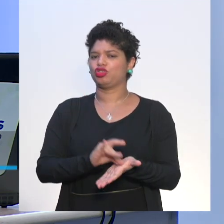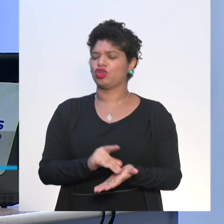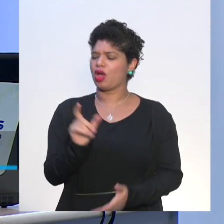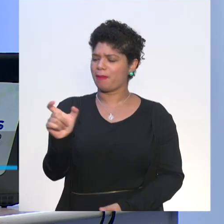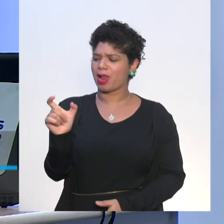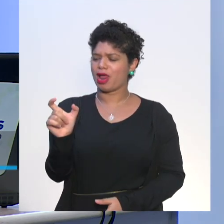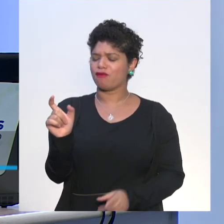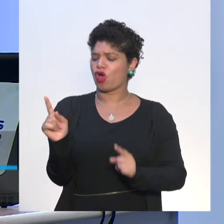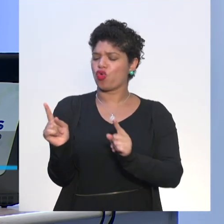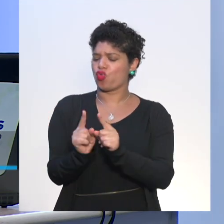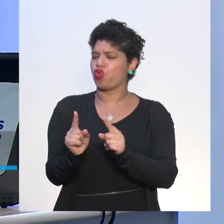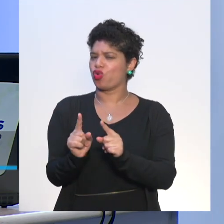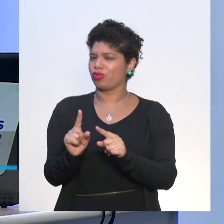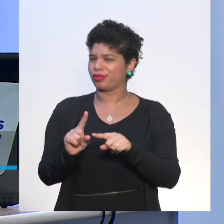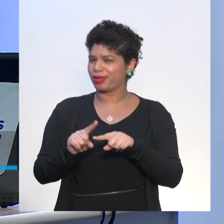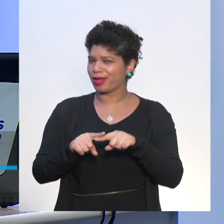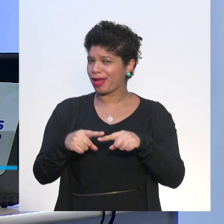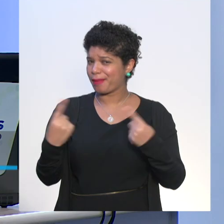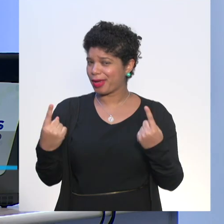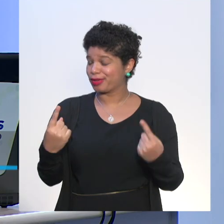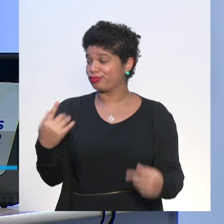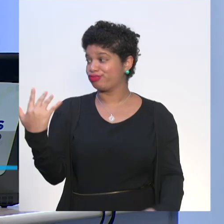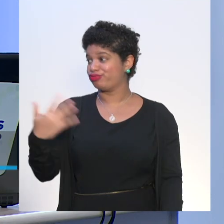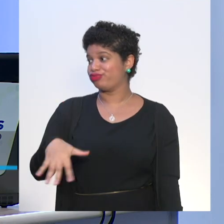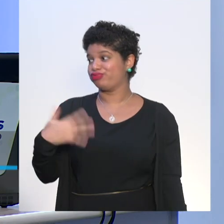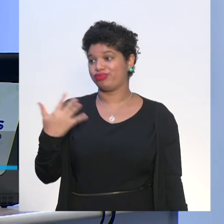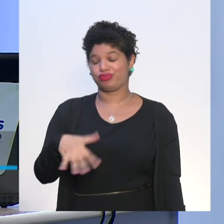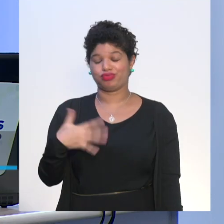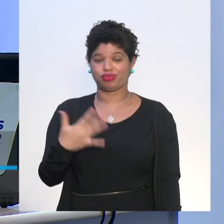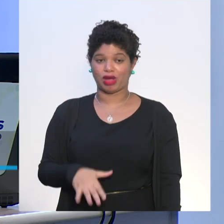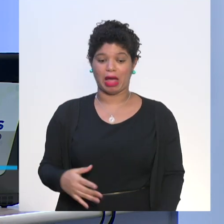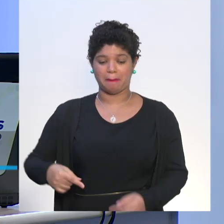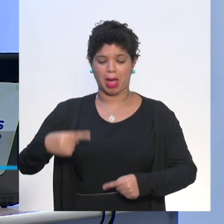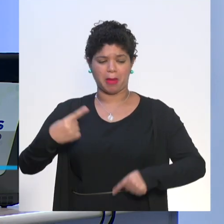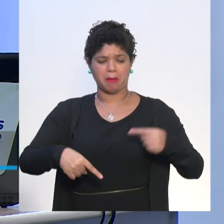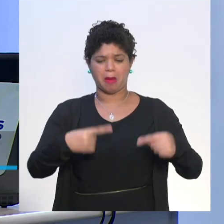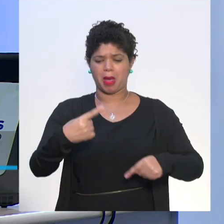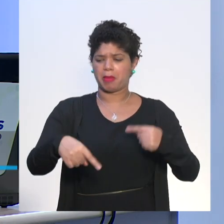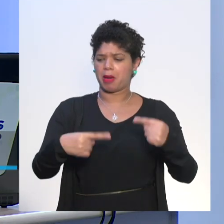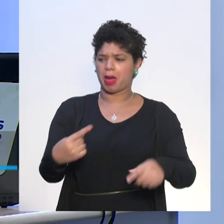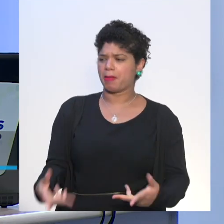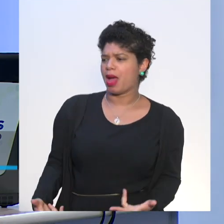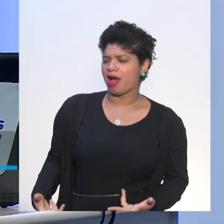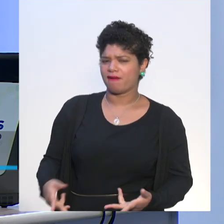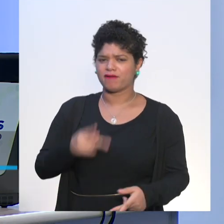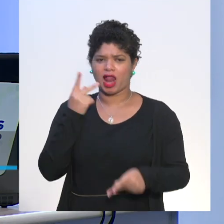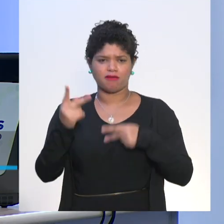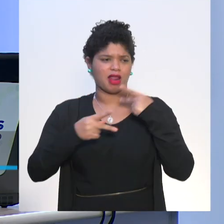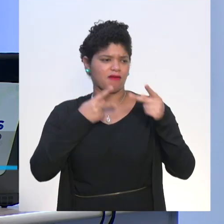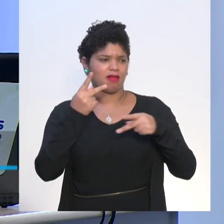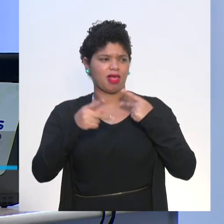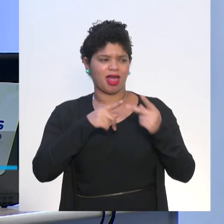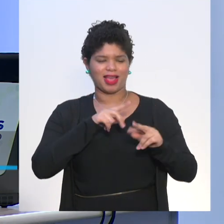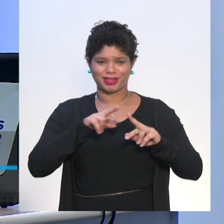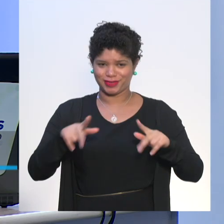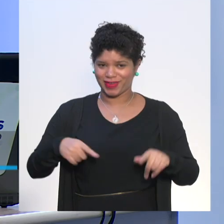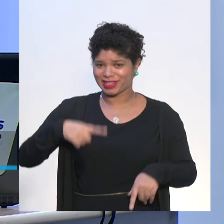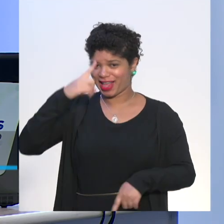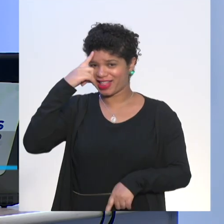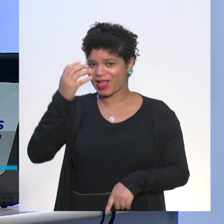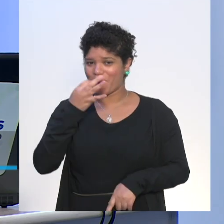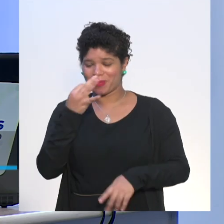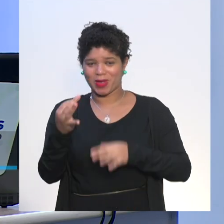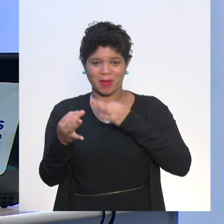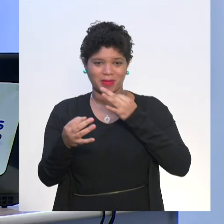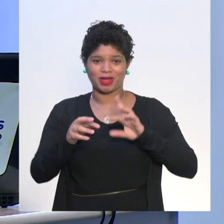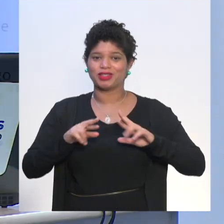tão curtinha, mas que, nossa, como causa discussão, como dá pano para manga. Né? Então, vejam